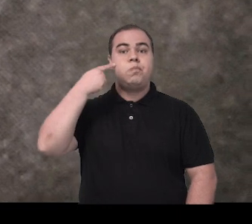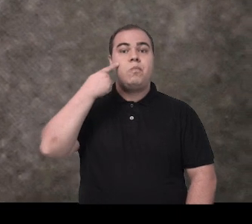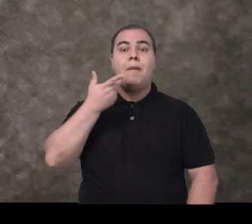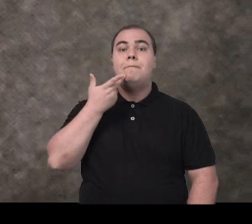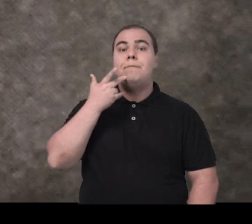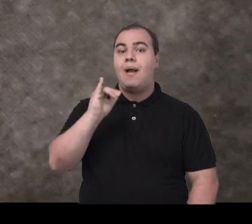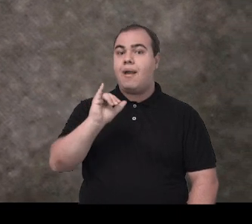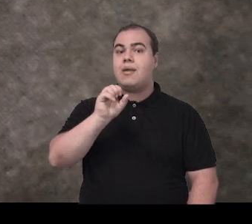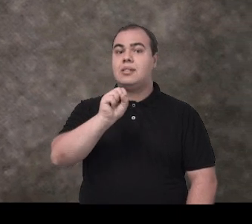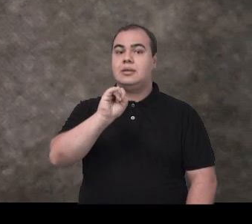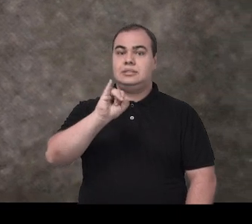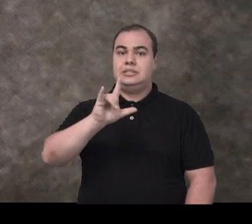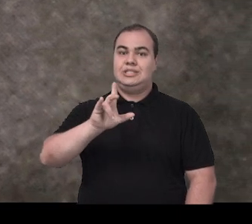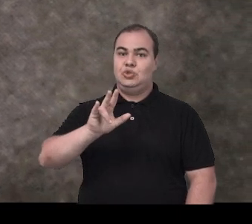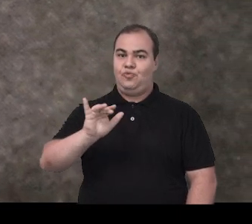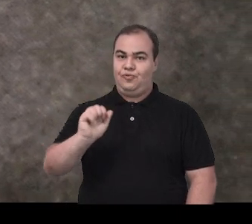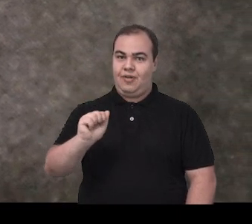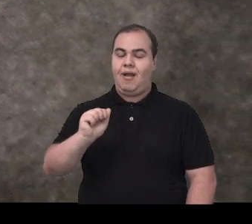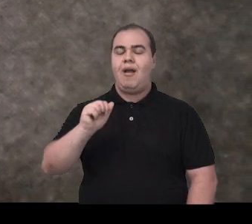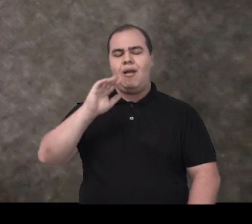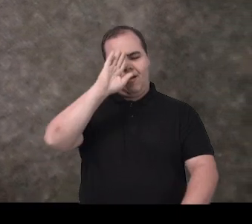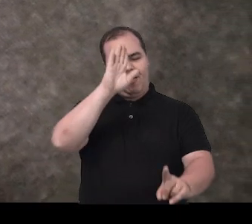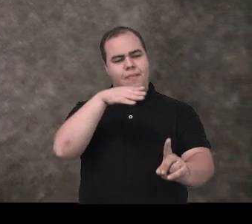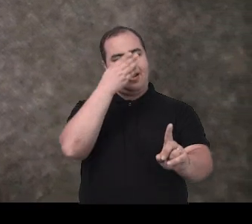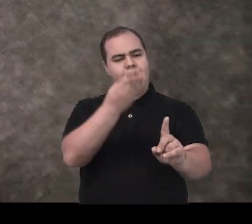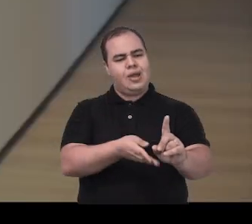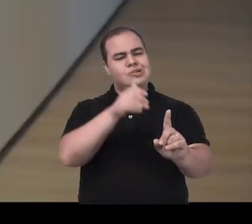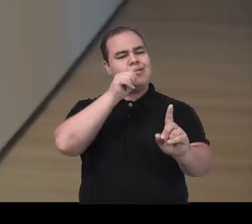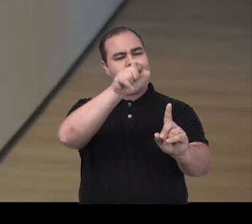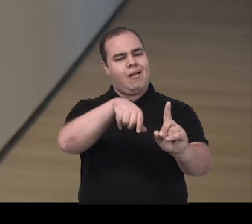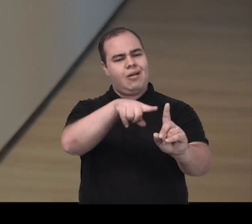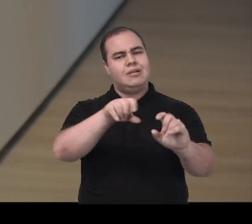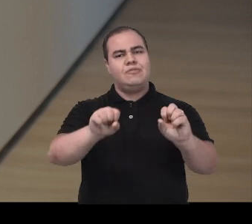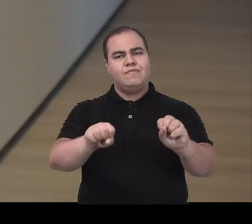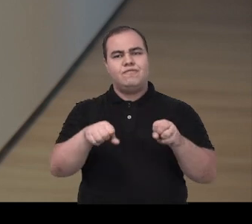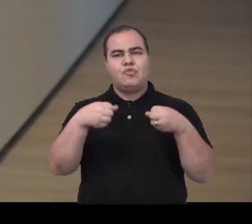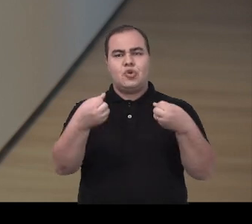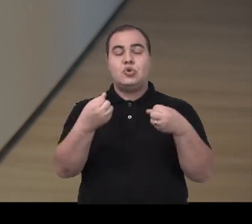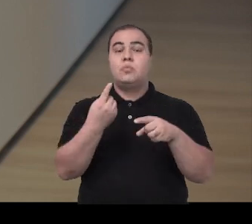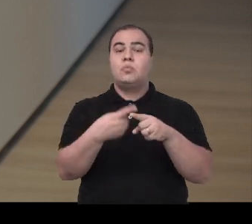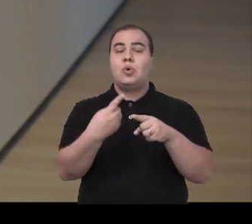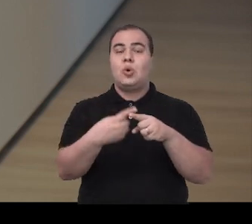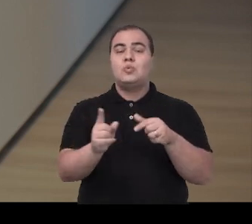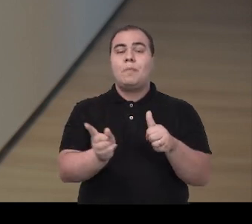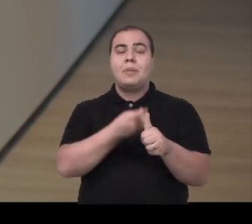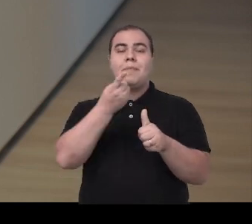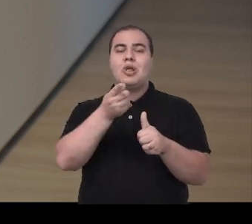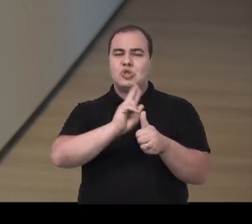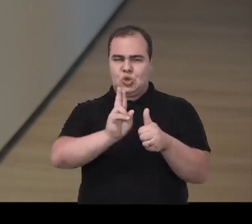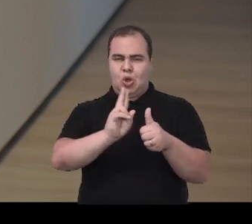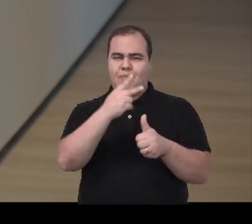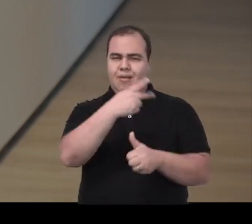Silvia. Fotografia de Cândido Ferreira. Foi em homenagem, eu acho que a ela e a esse empenho dela. Porque os primeiros nomes